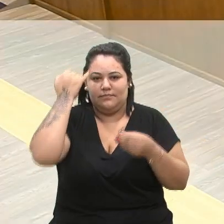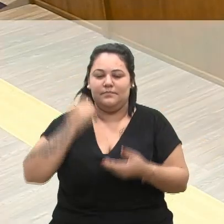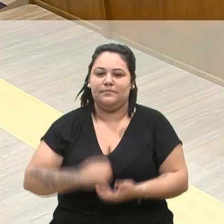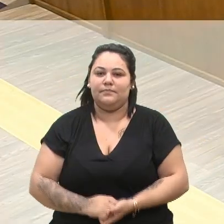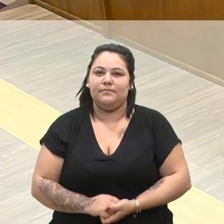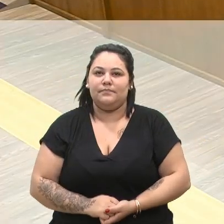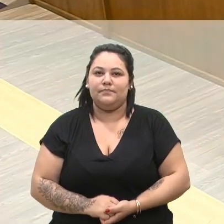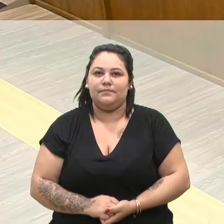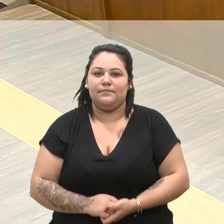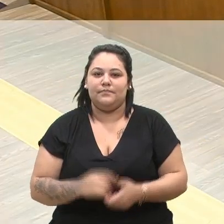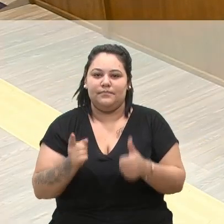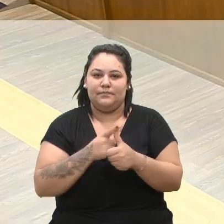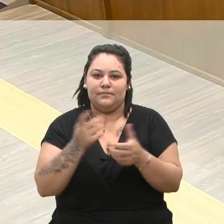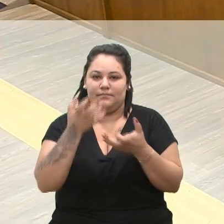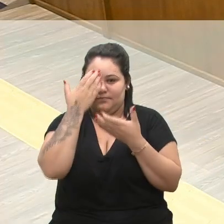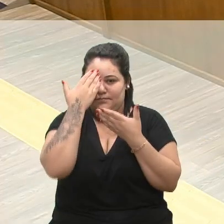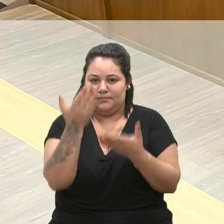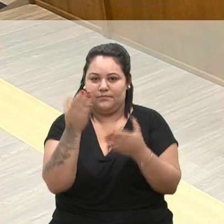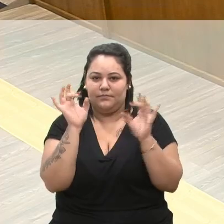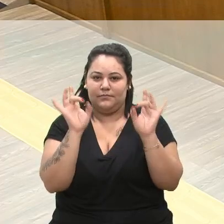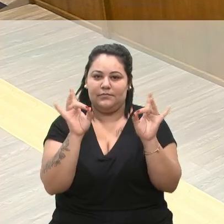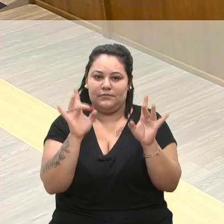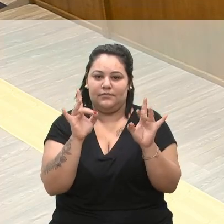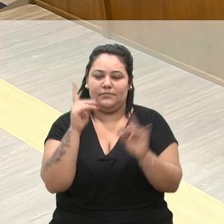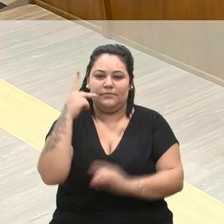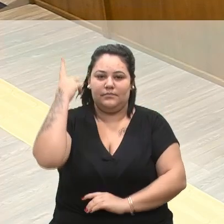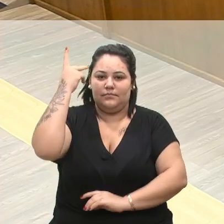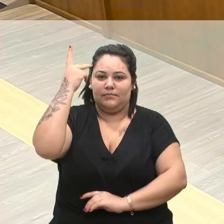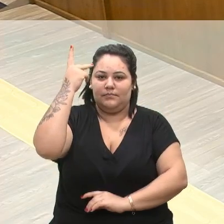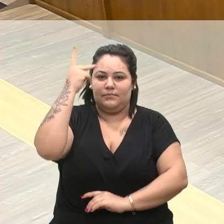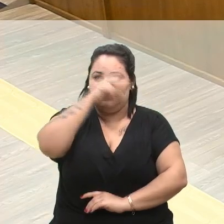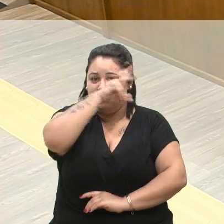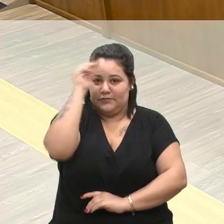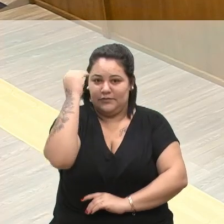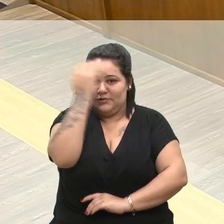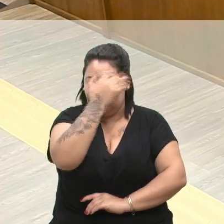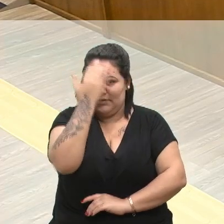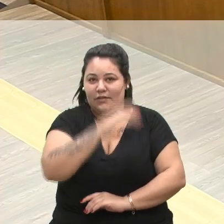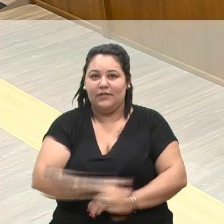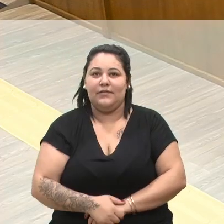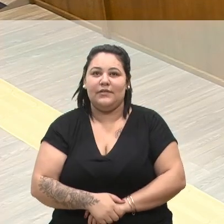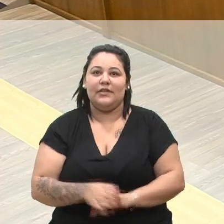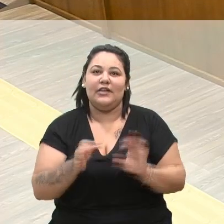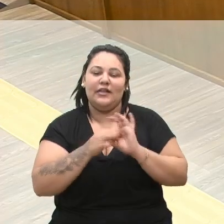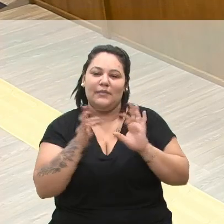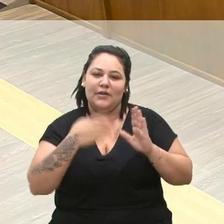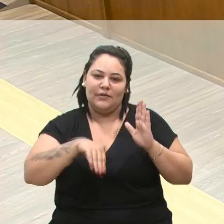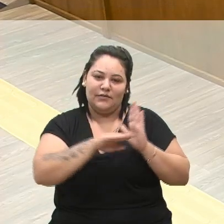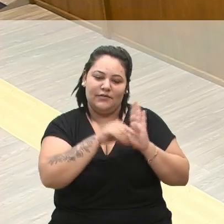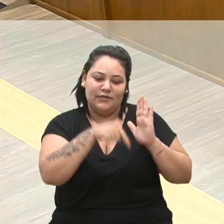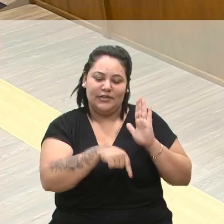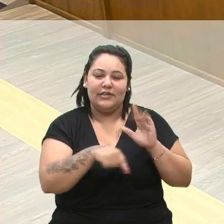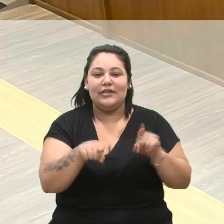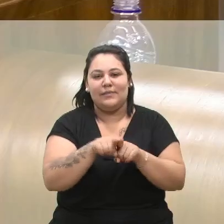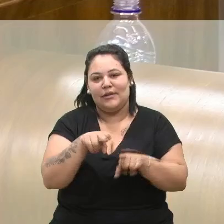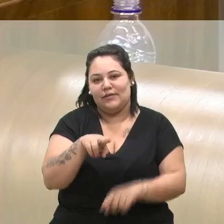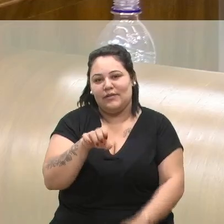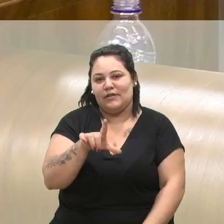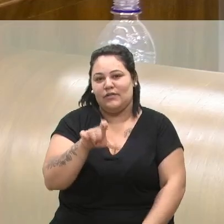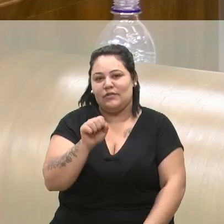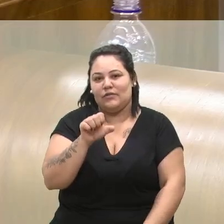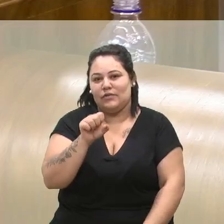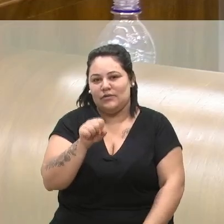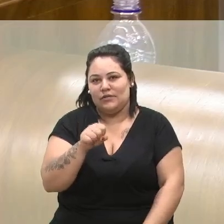Primeiro, fazendo um agradecimento muito especial ao prefeito Adiló, que viabiliza a sua vinda para essa casa. Também o Nelsinho, que está